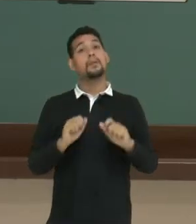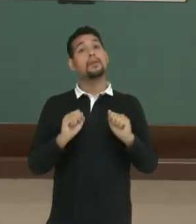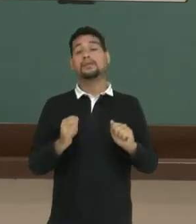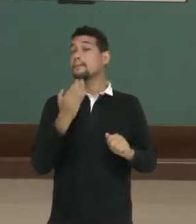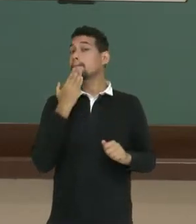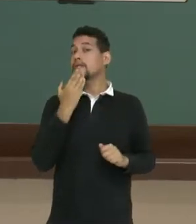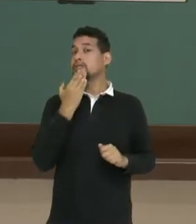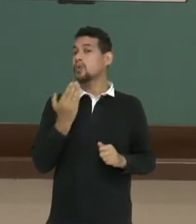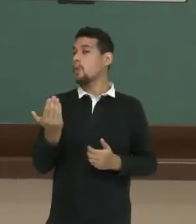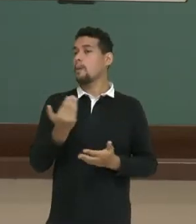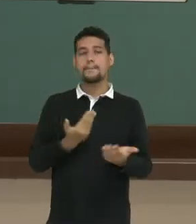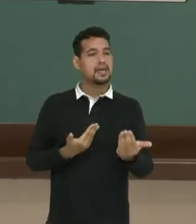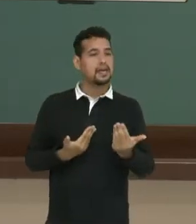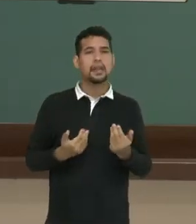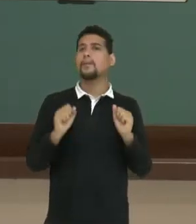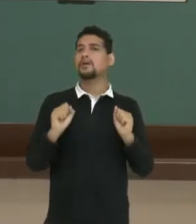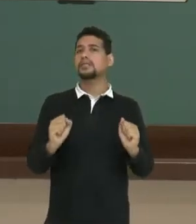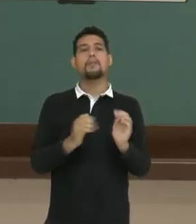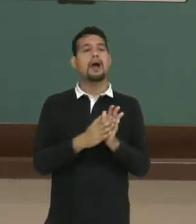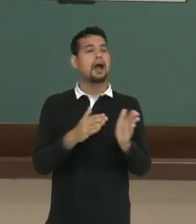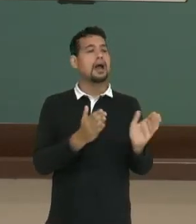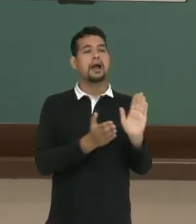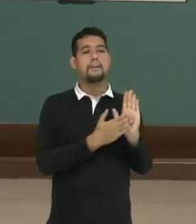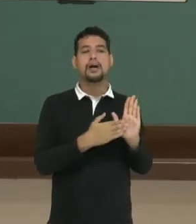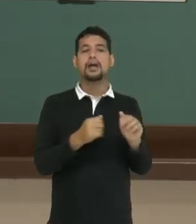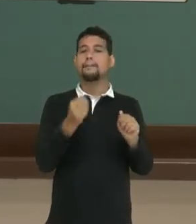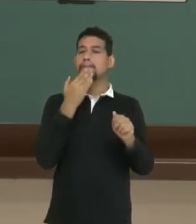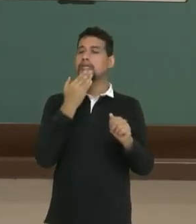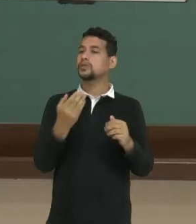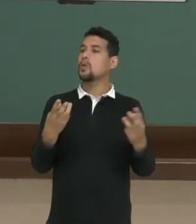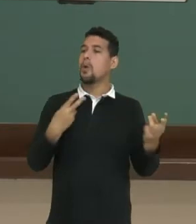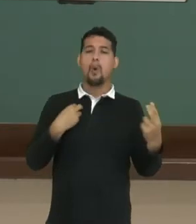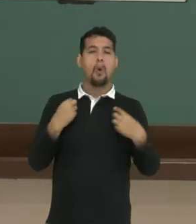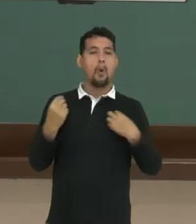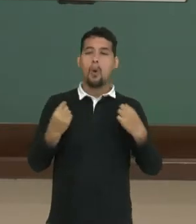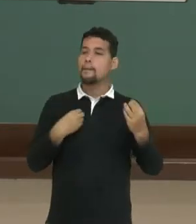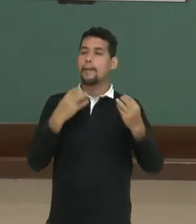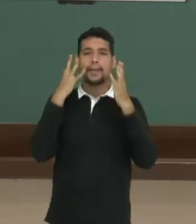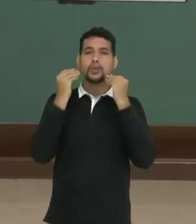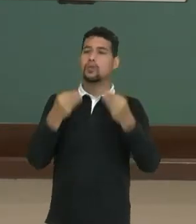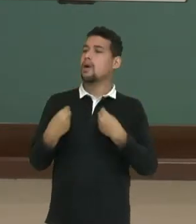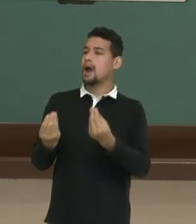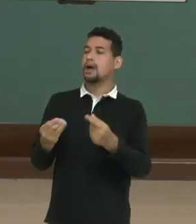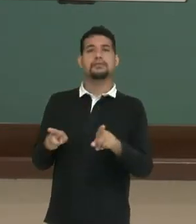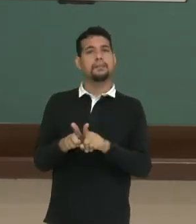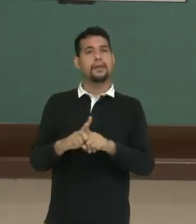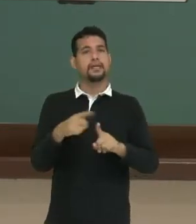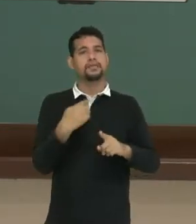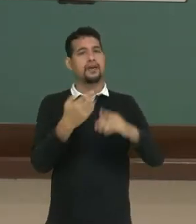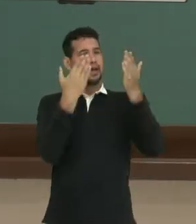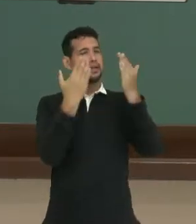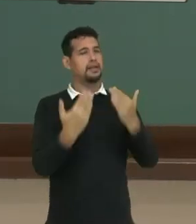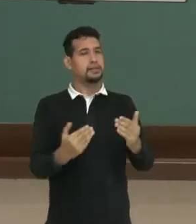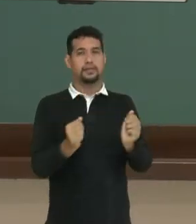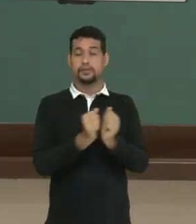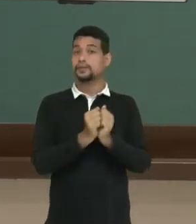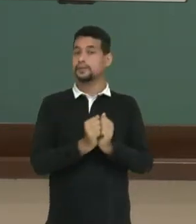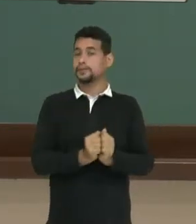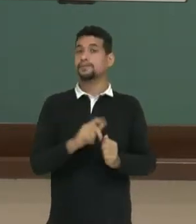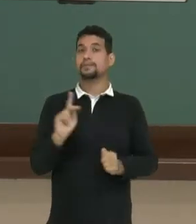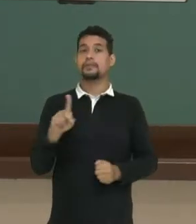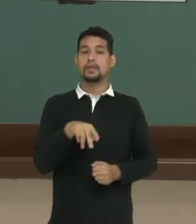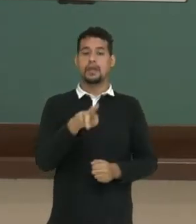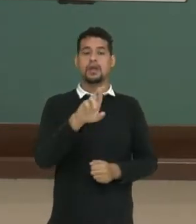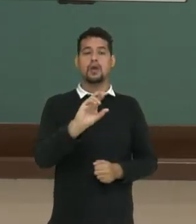arrecadação de alimentos, de roupas, pode ser com outra intenção de repente, e a gente vai analisar um pouquinho disso. Então, eu sou a